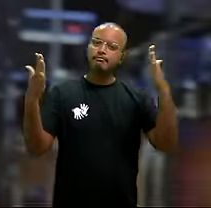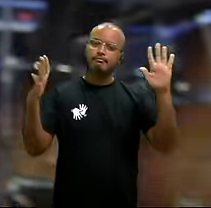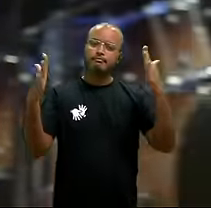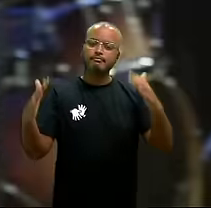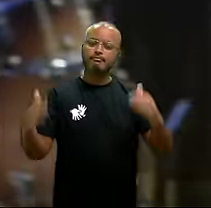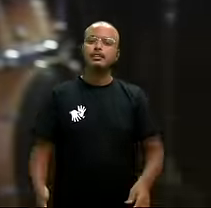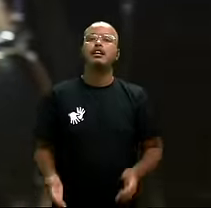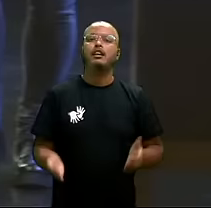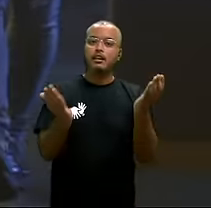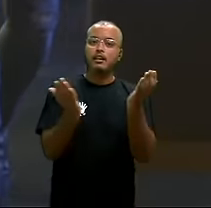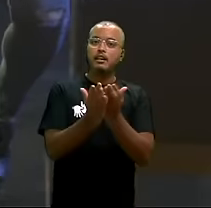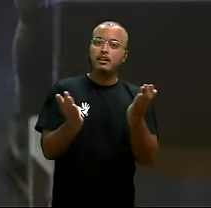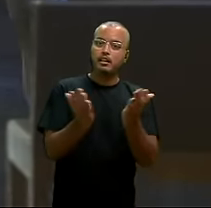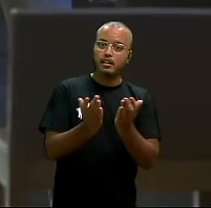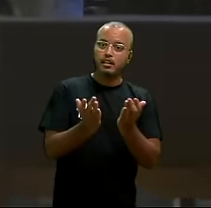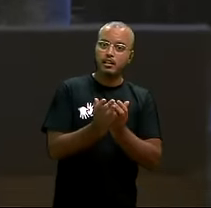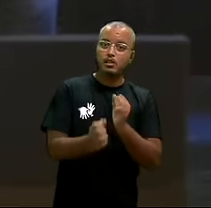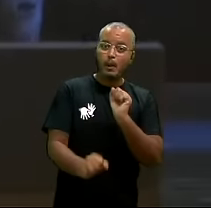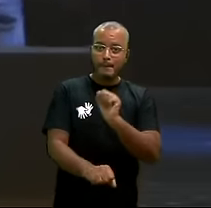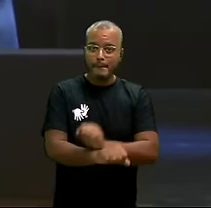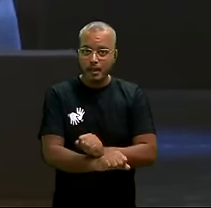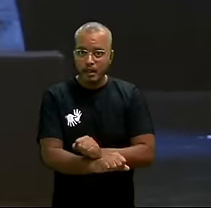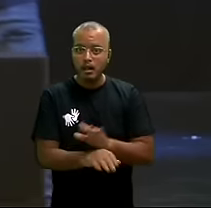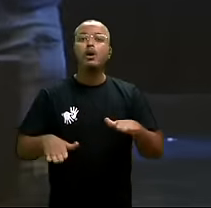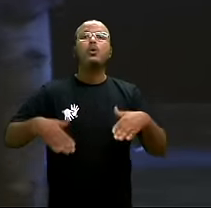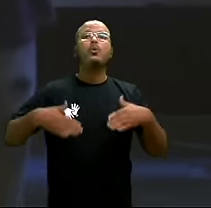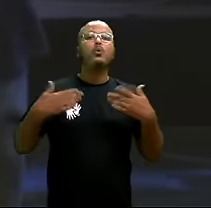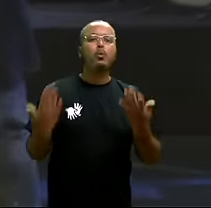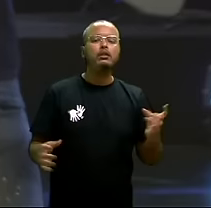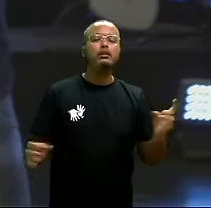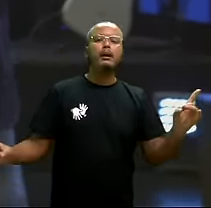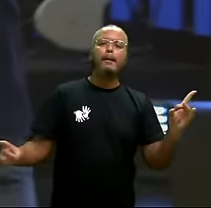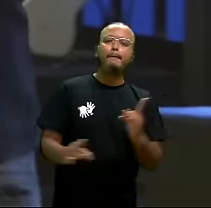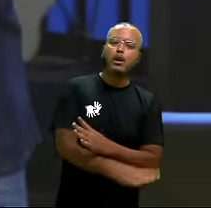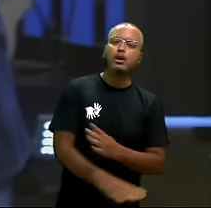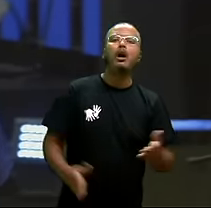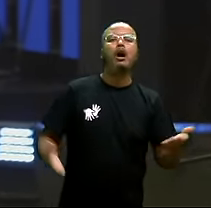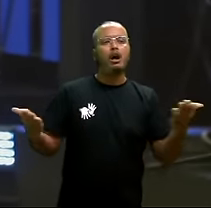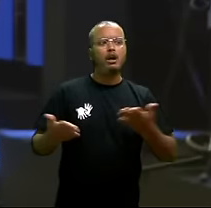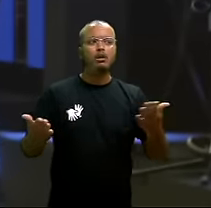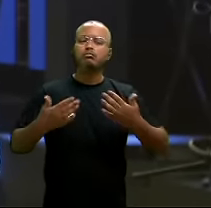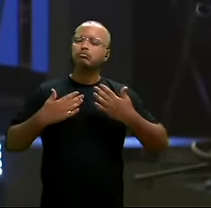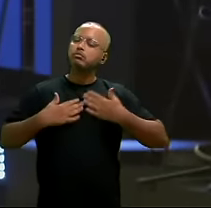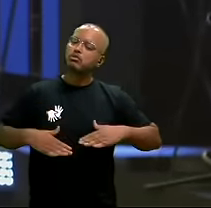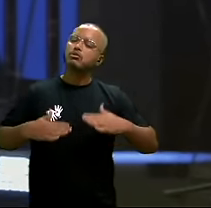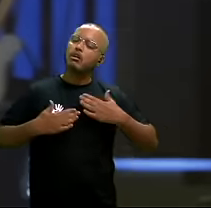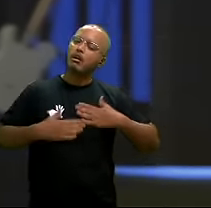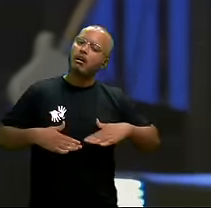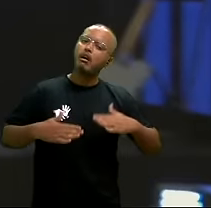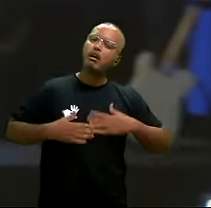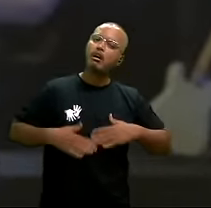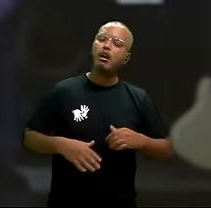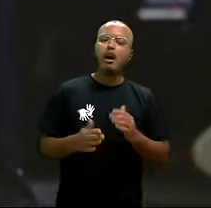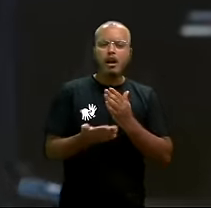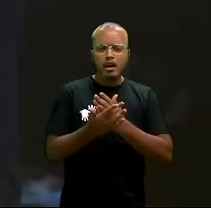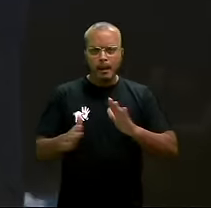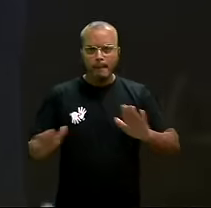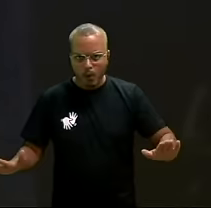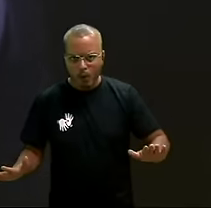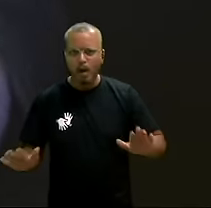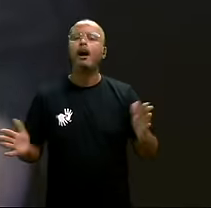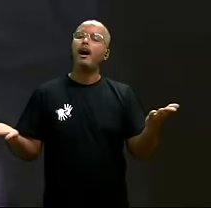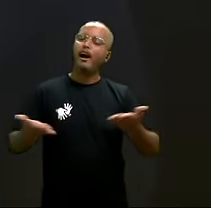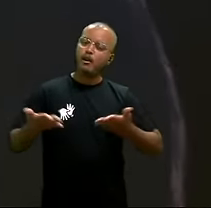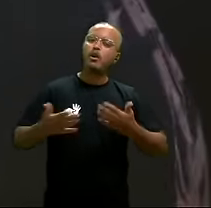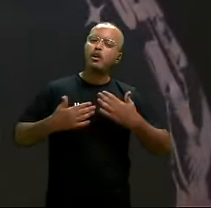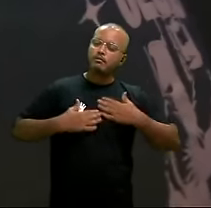Crente só para quando está feito. Agora sim, agora eu vou descansar. Enquanto não está parado, enquanto não acabou, perdão, enquanto Deus não acabou